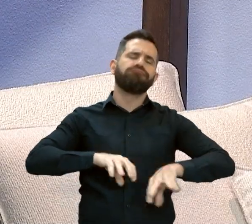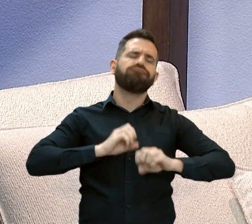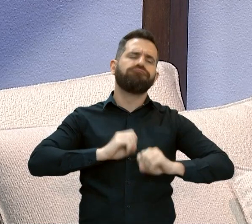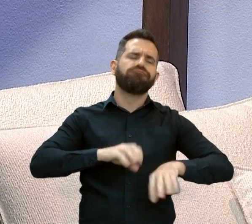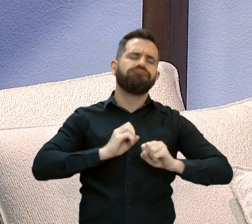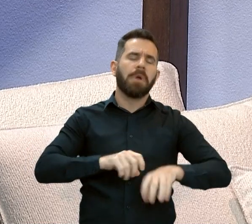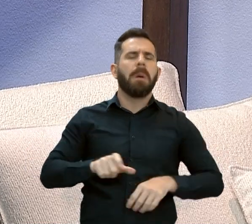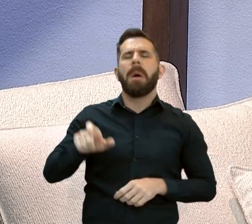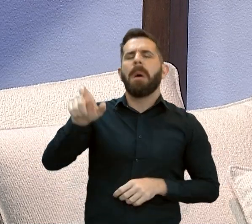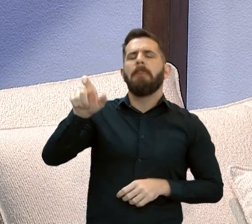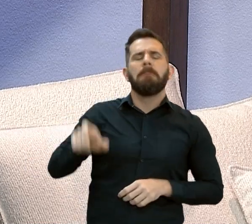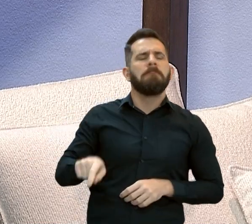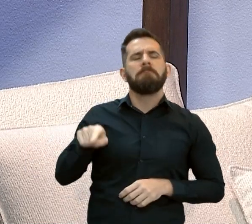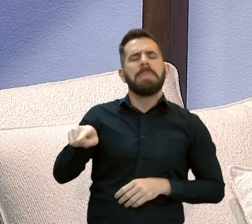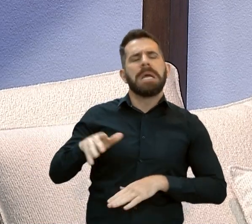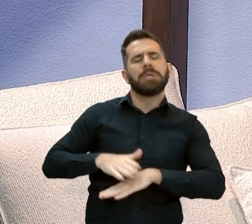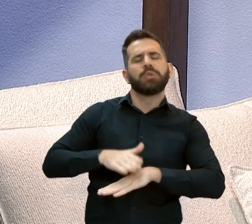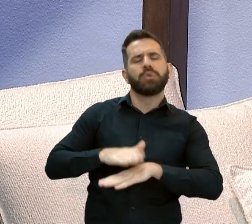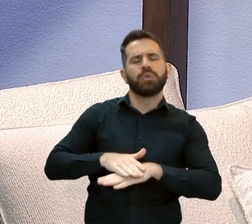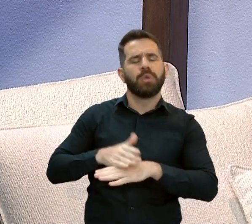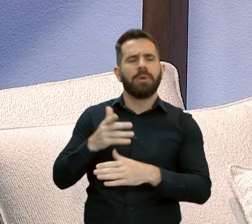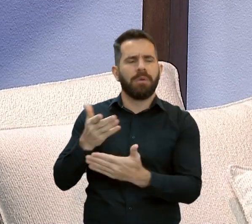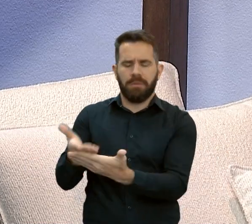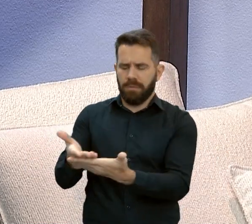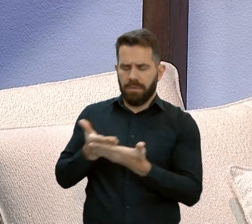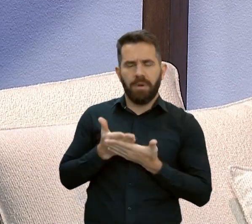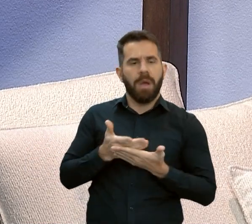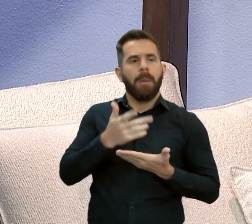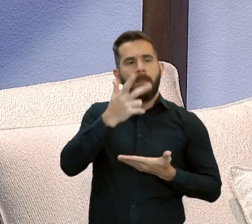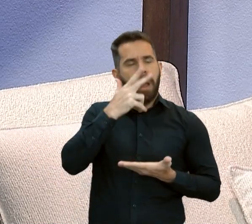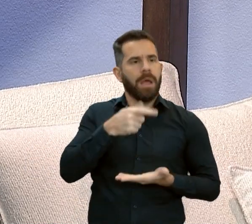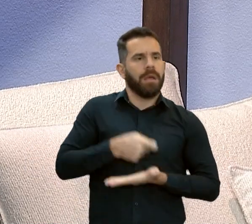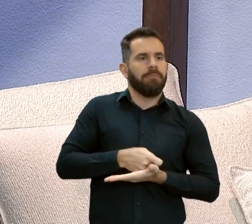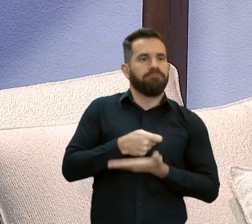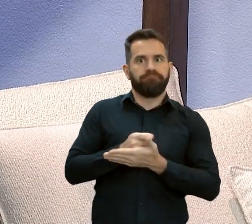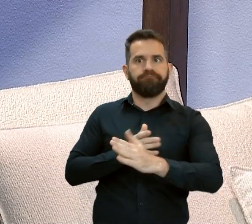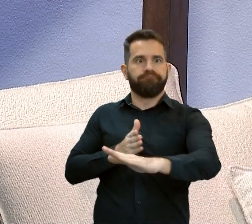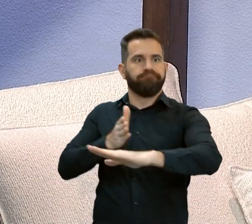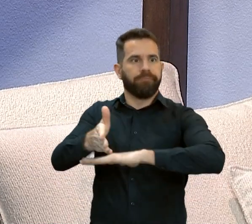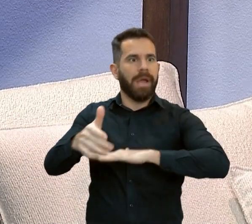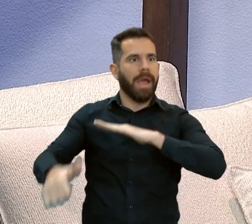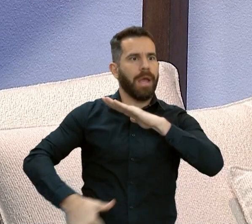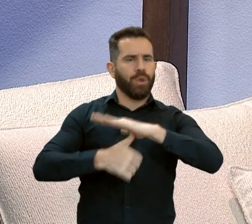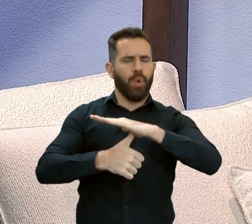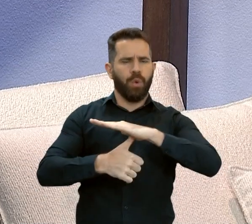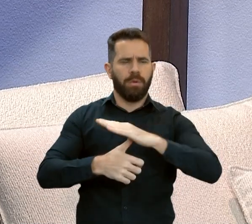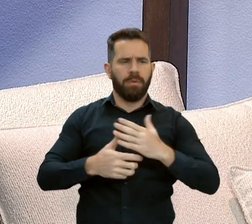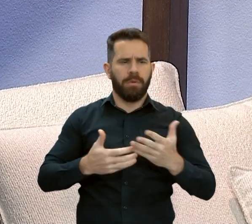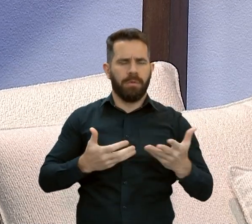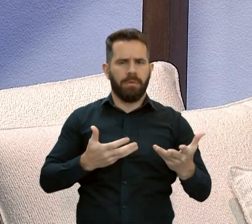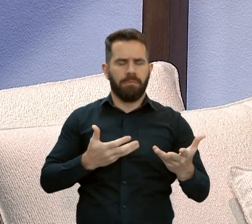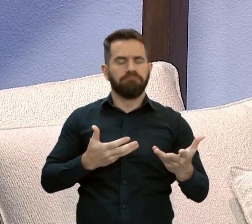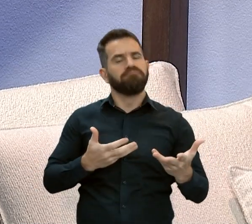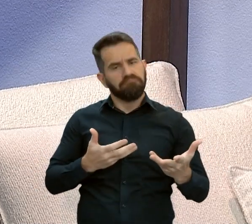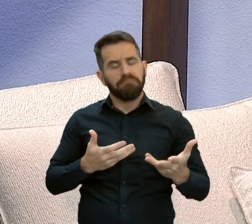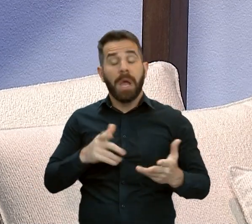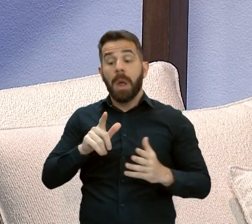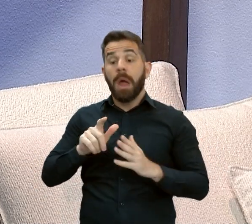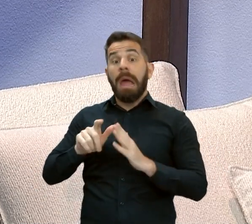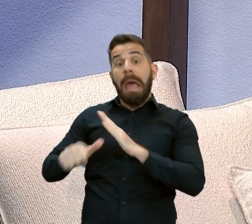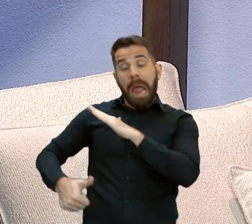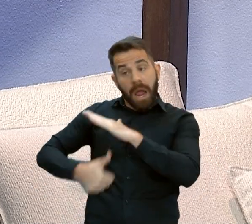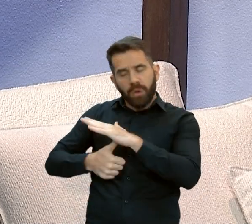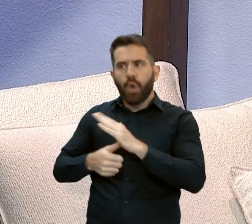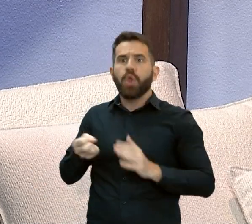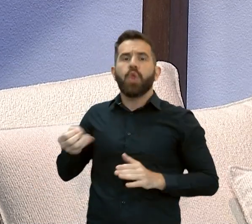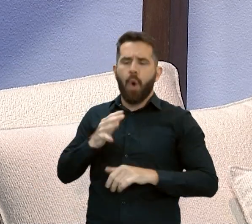entregou uma convocação para comparecer à reitoria. E o reitor tinha recém-possado. Falei,